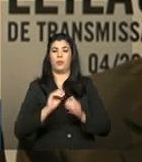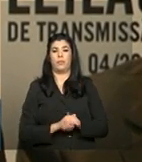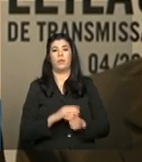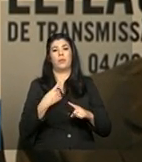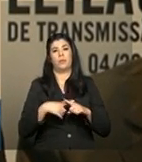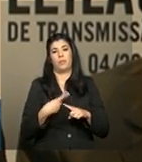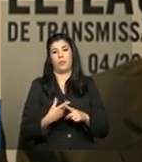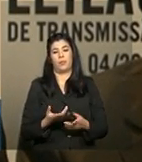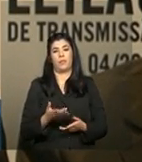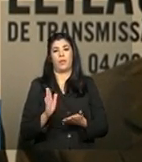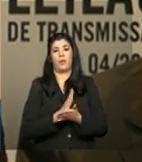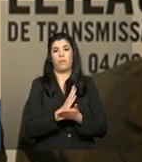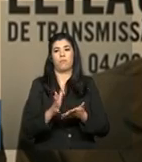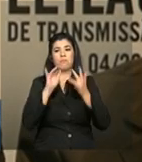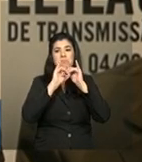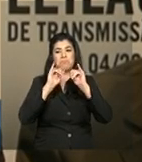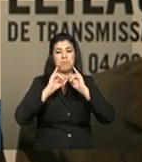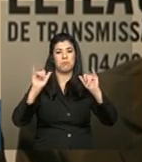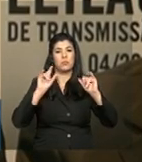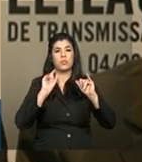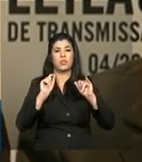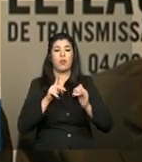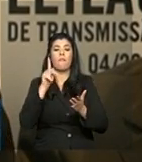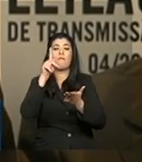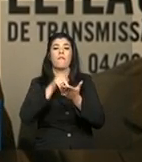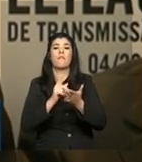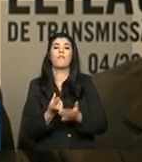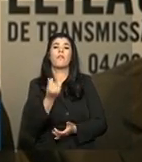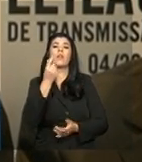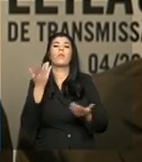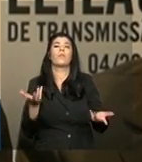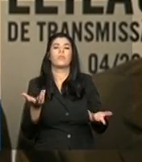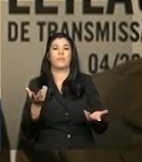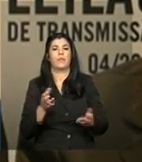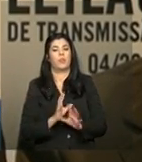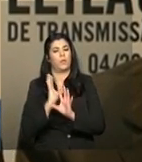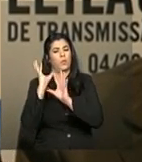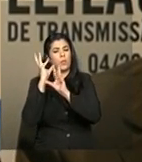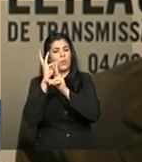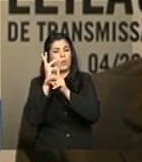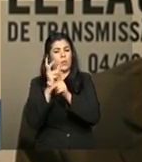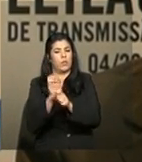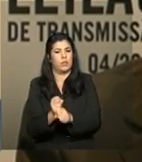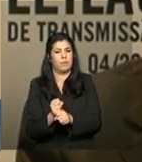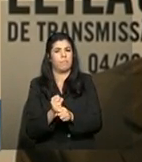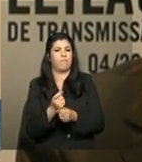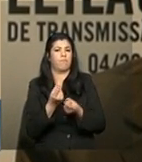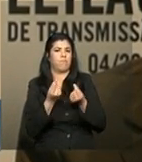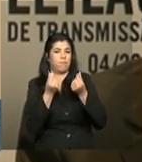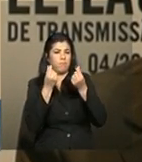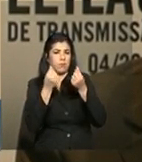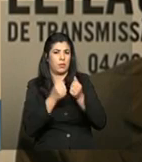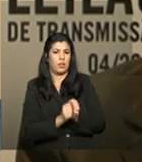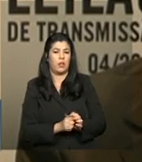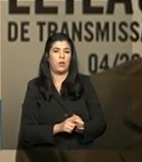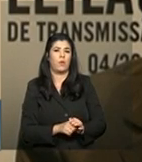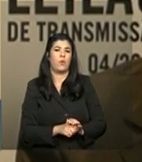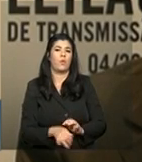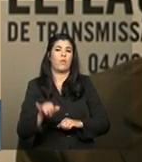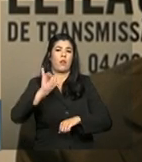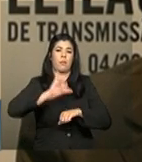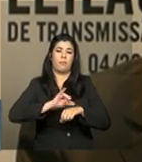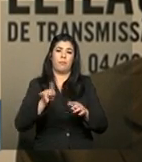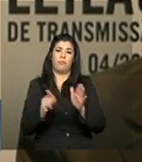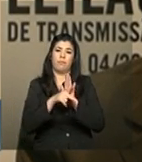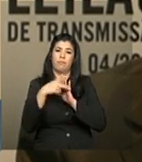que é que passou, então, a VIGIC e que hoje está vigente? Nós aprimoramos de tal sorte a estabelecer a remuneração por capital próprio de